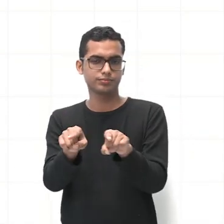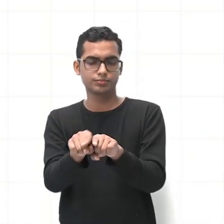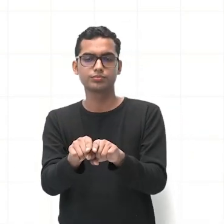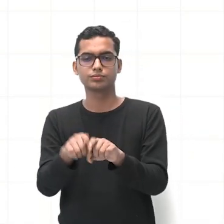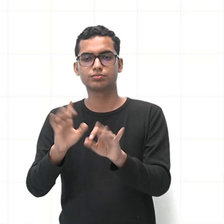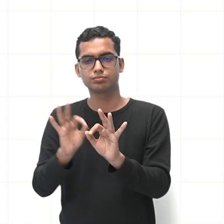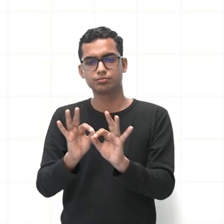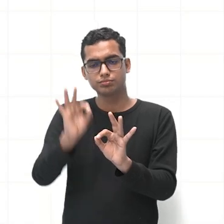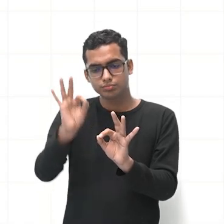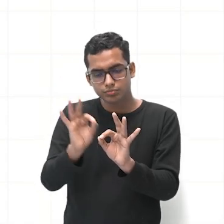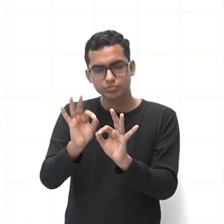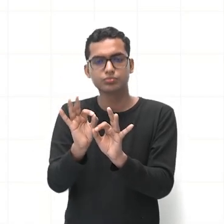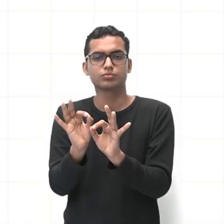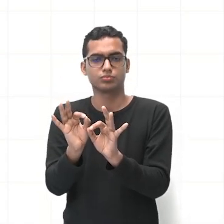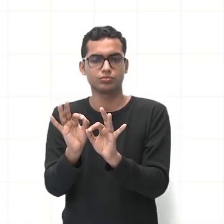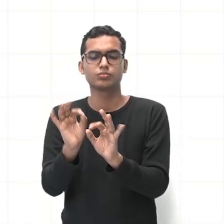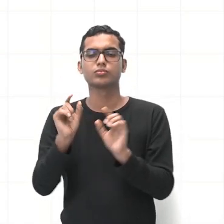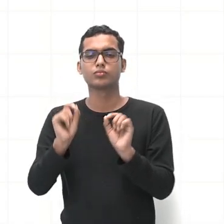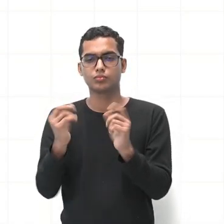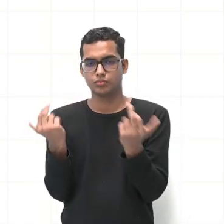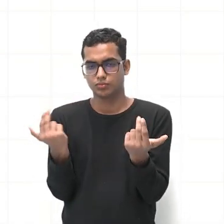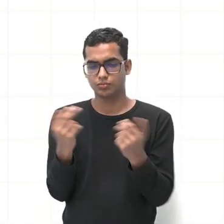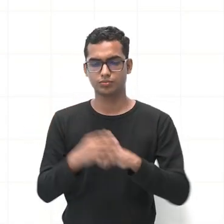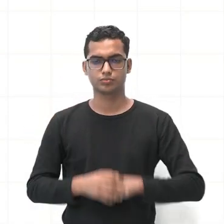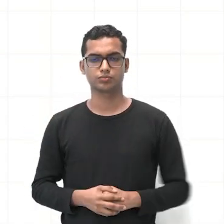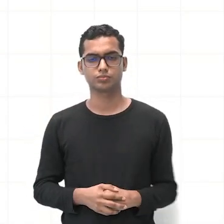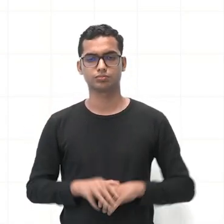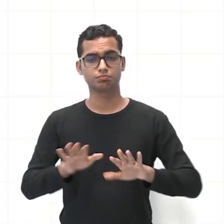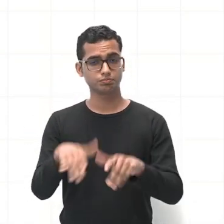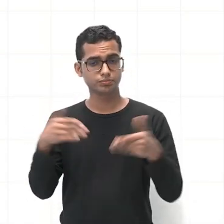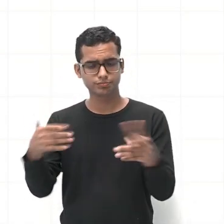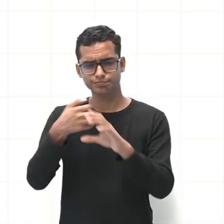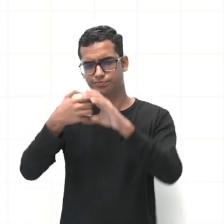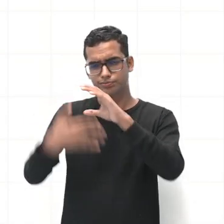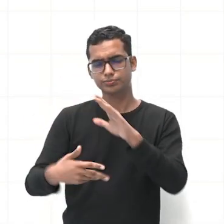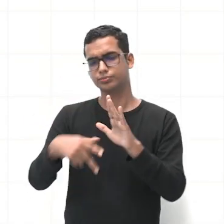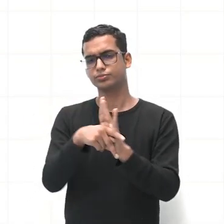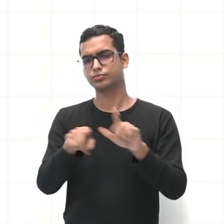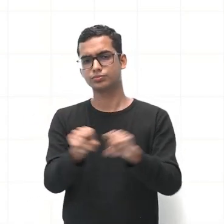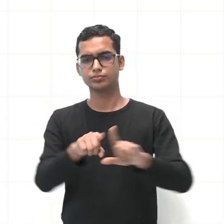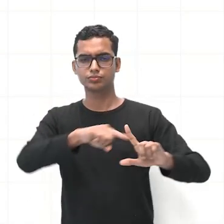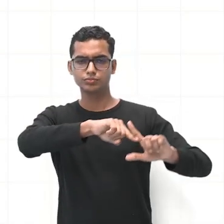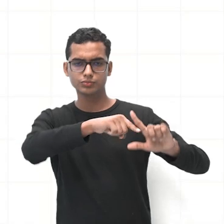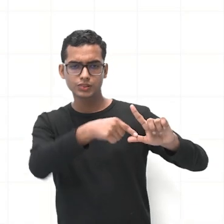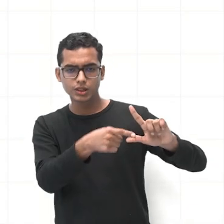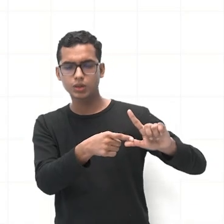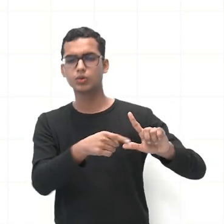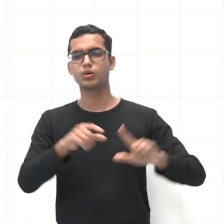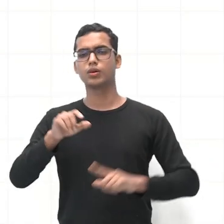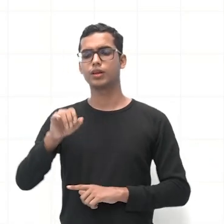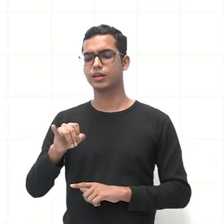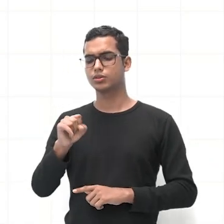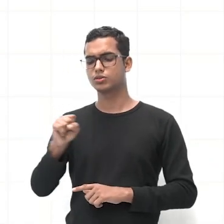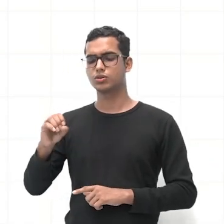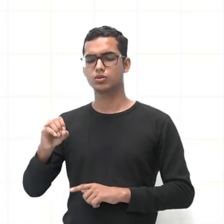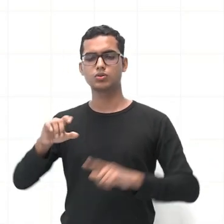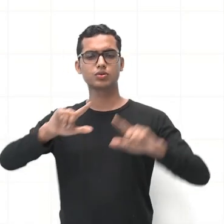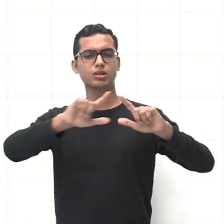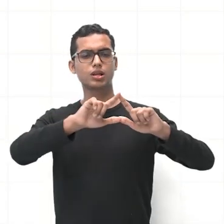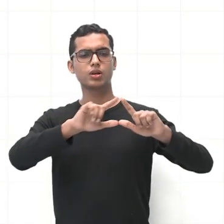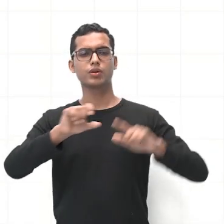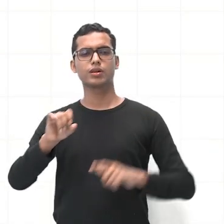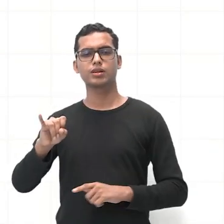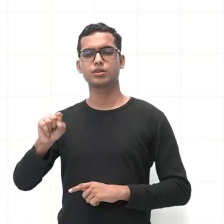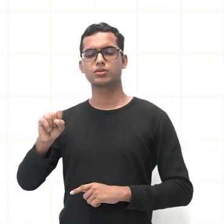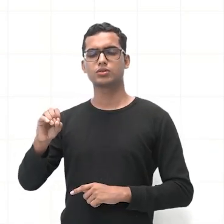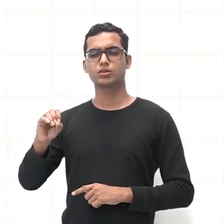ó, qual é a característica do triângulo isósceles? Ele possui aqui, ó, dois lados com a